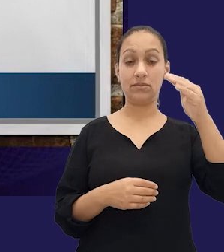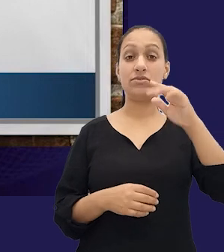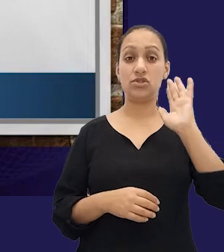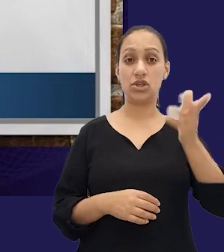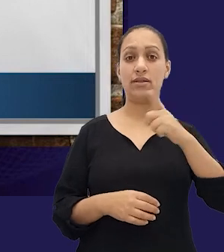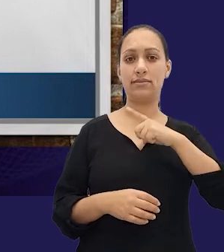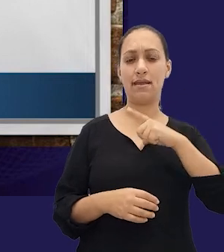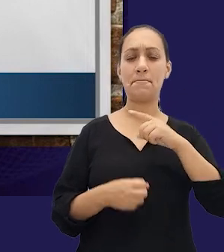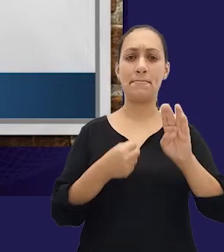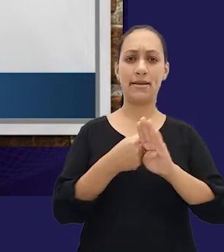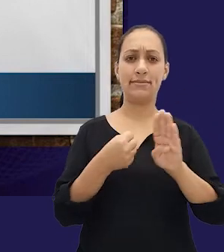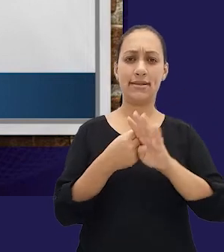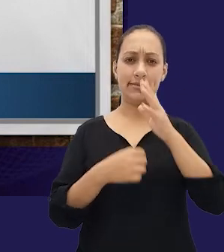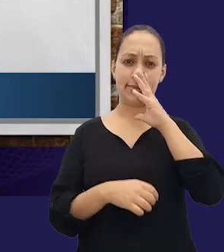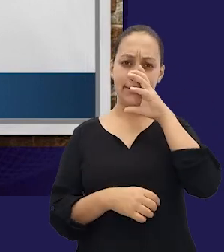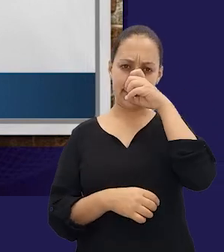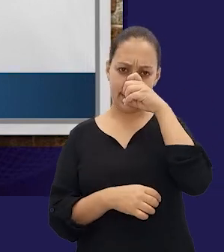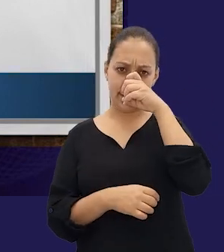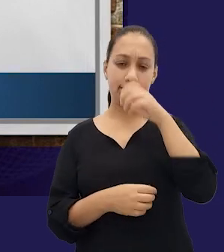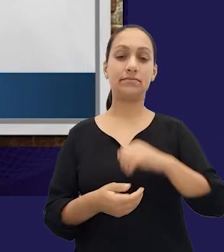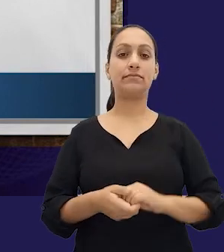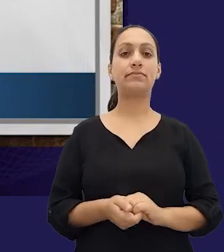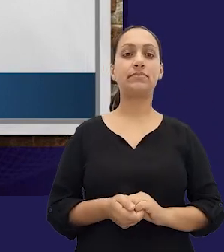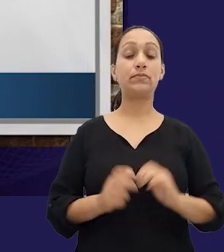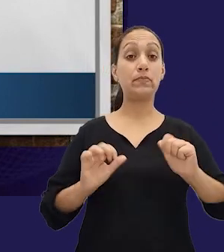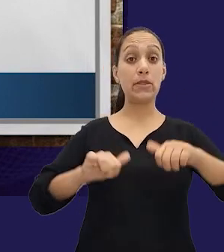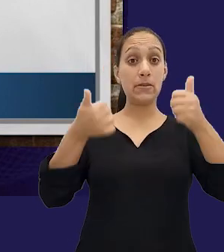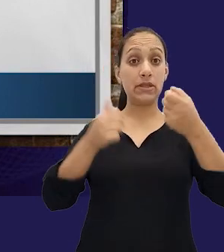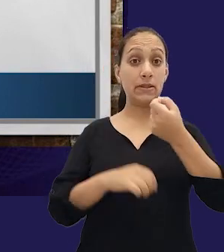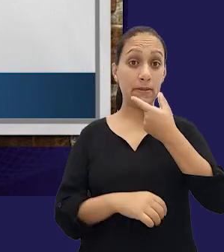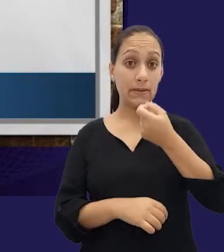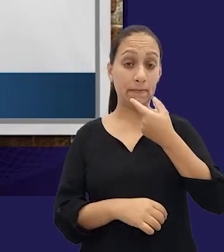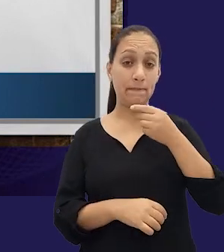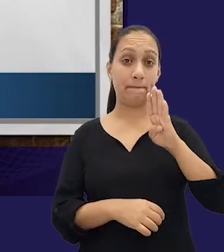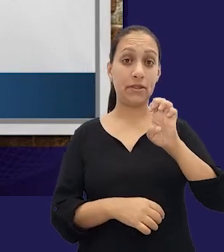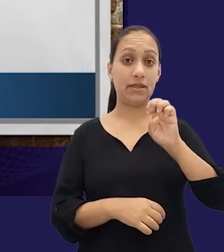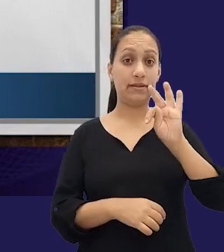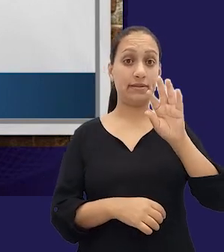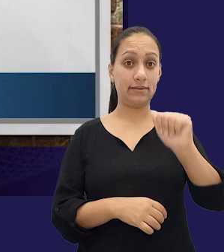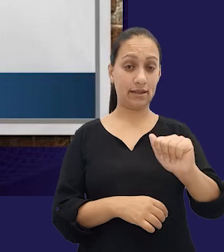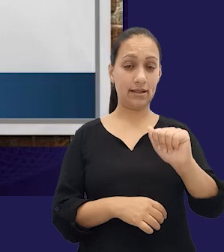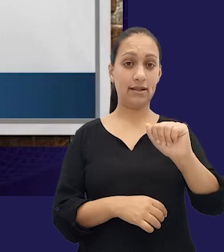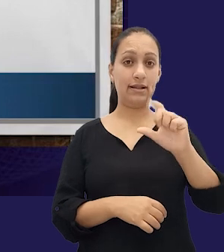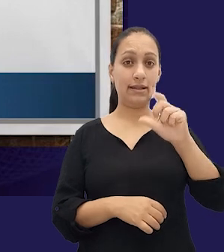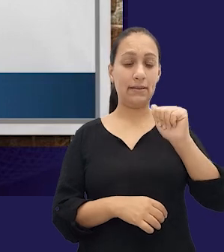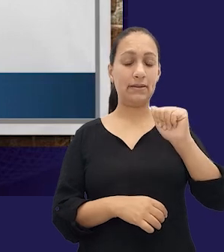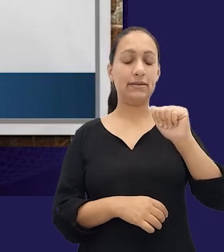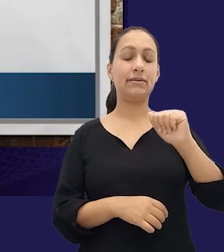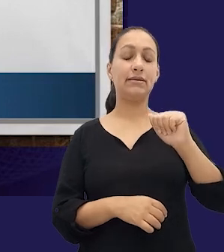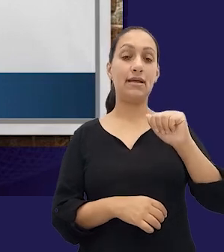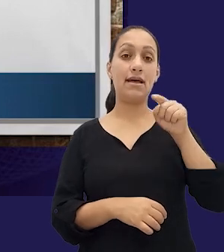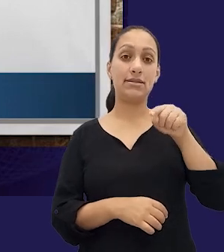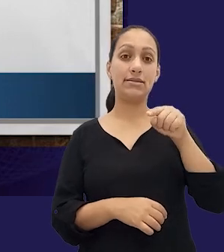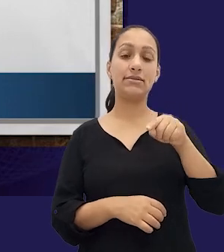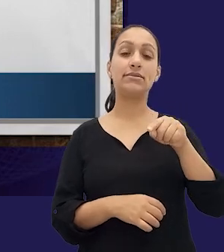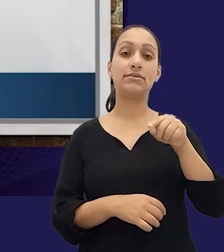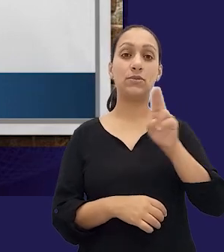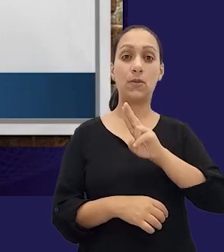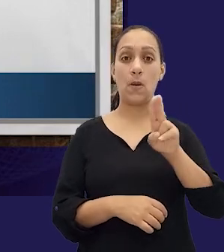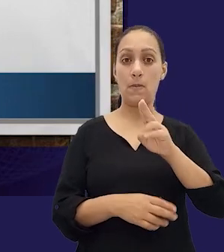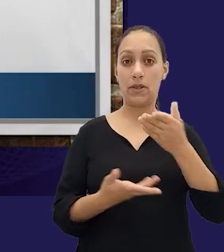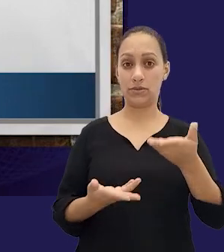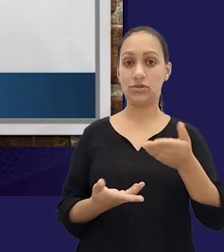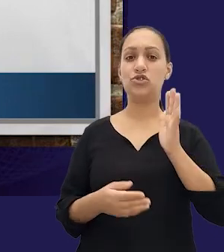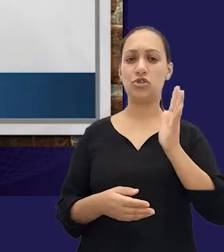bactérias resistentes. Aí, as melhores drogas beta-lactâmicas e mais potentes são os carbapenêmicos, e a gente